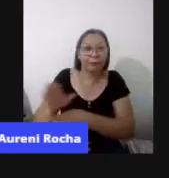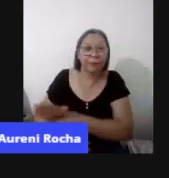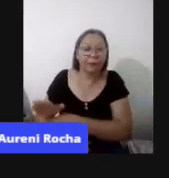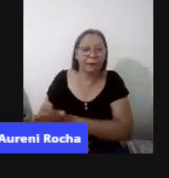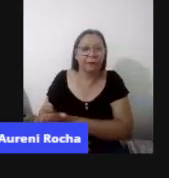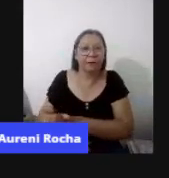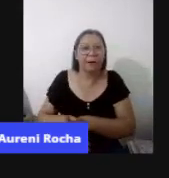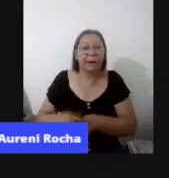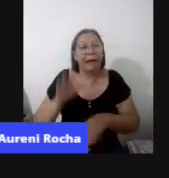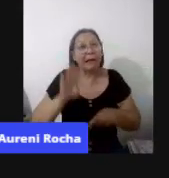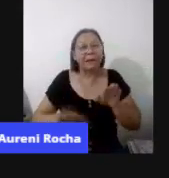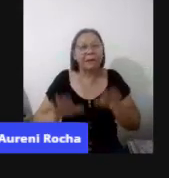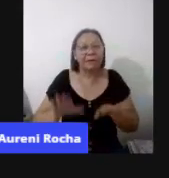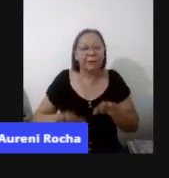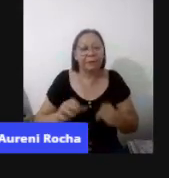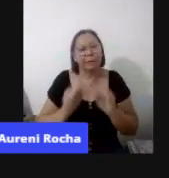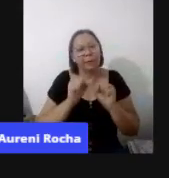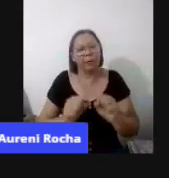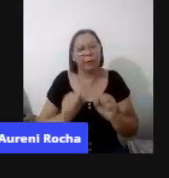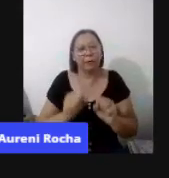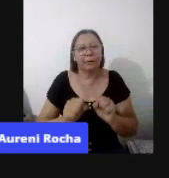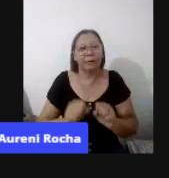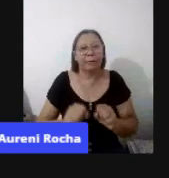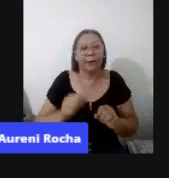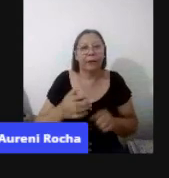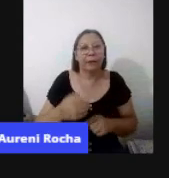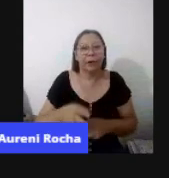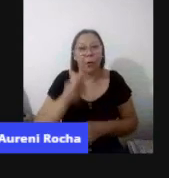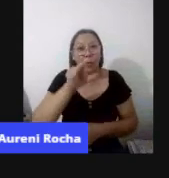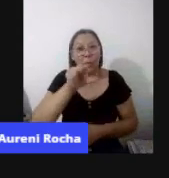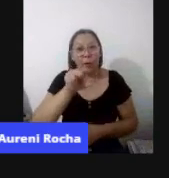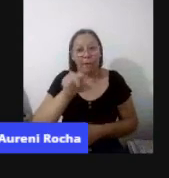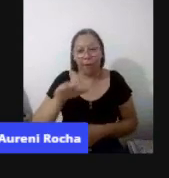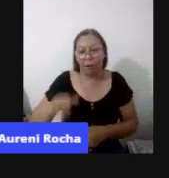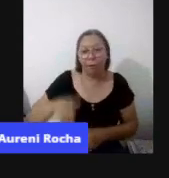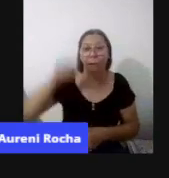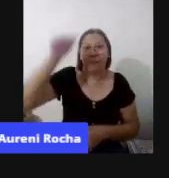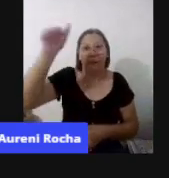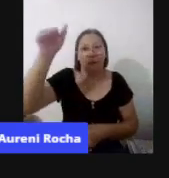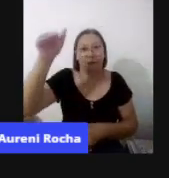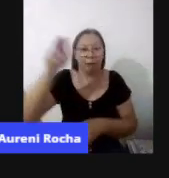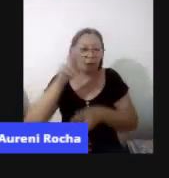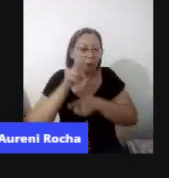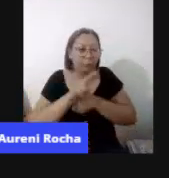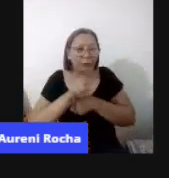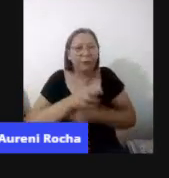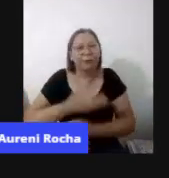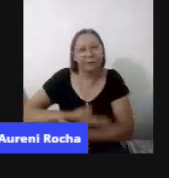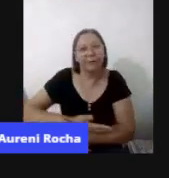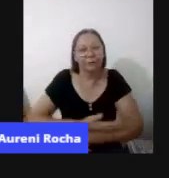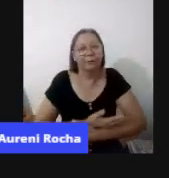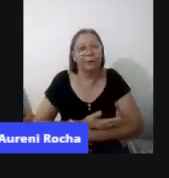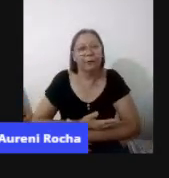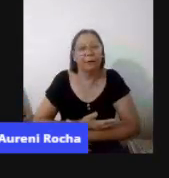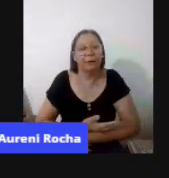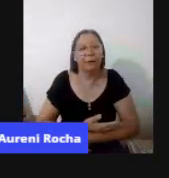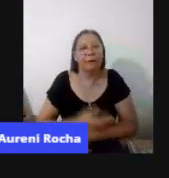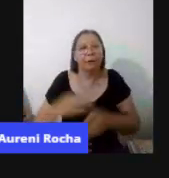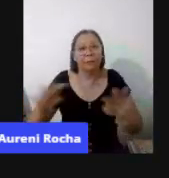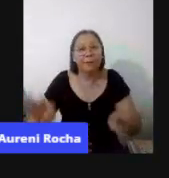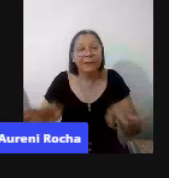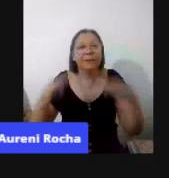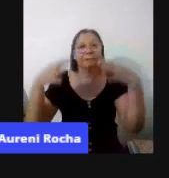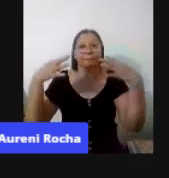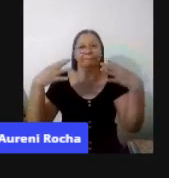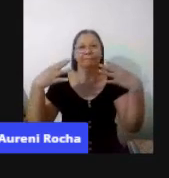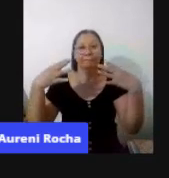maior que ele, né? Os irmãos, os primos, uma babá, enfim, prestar atenção de